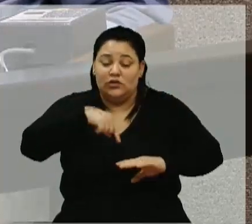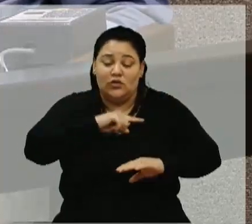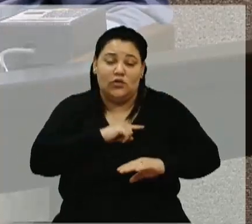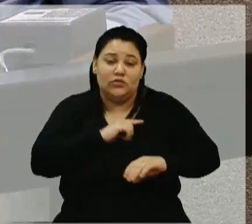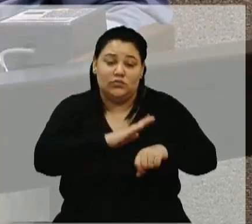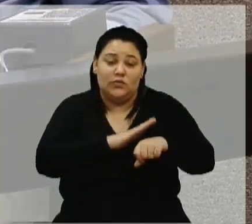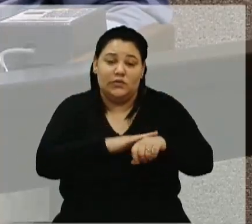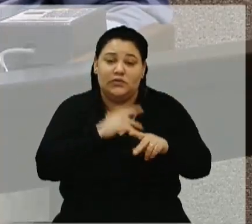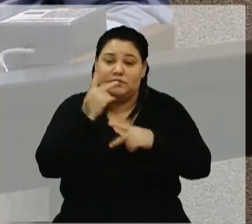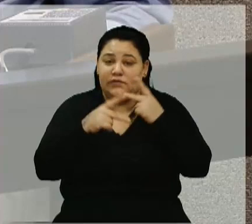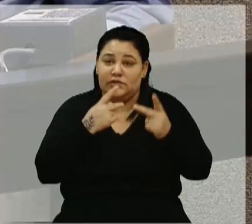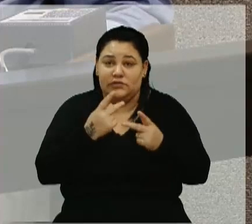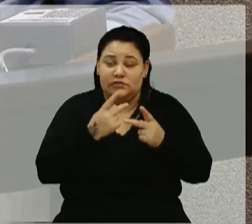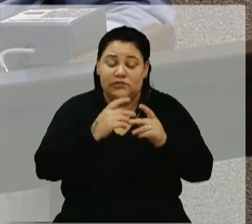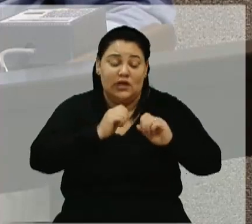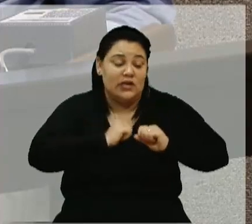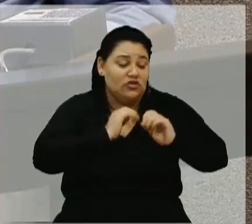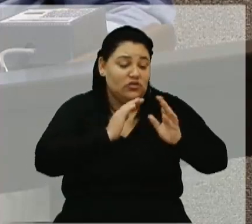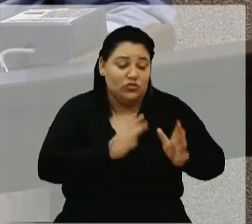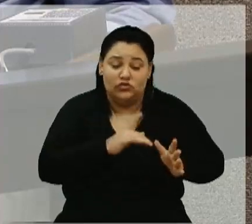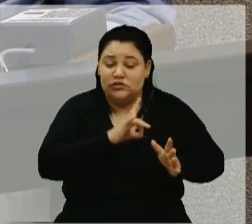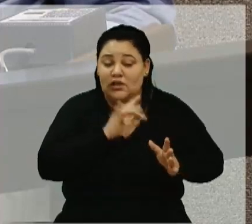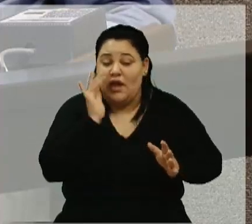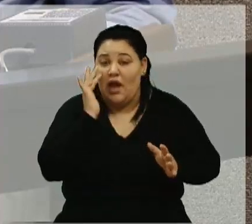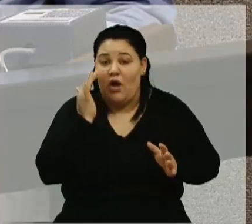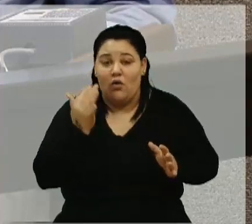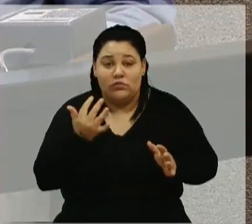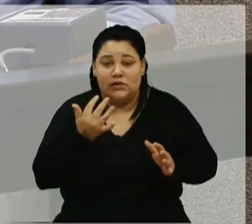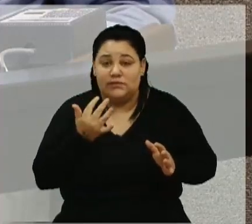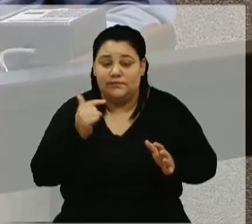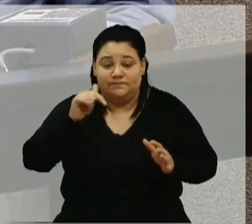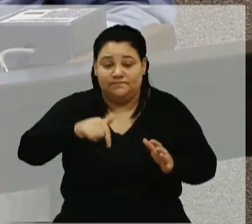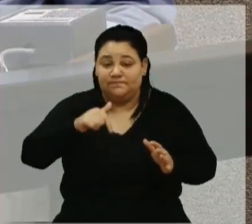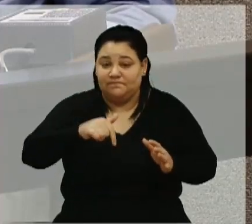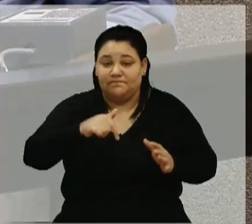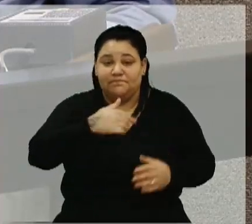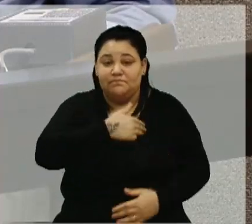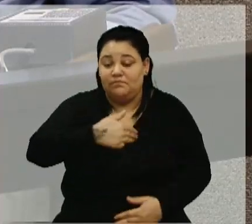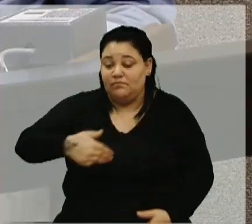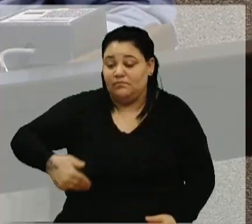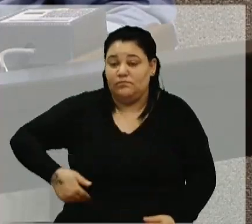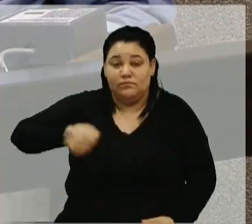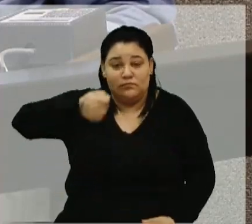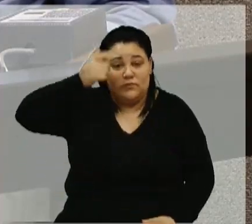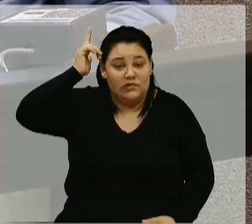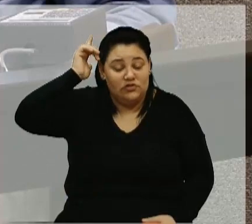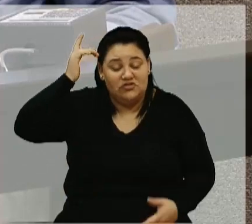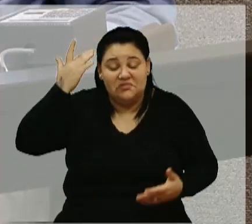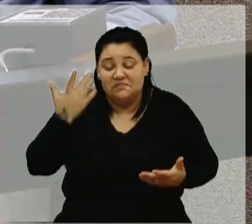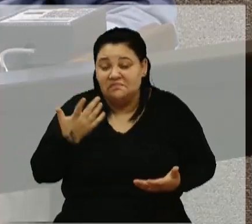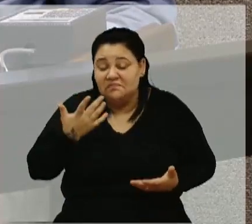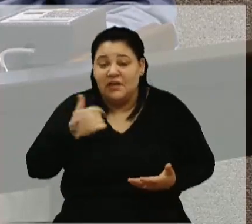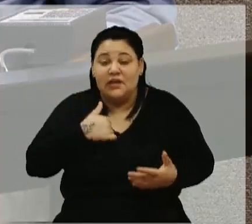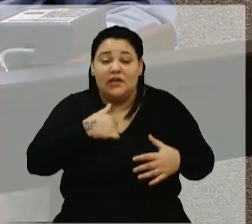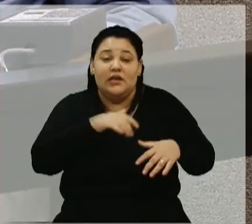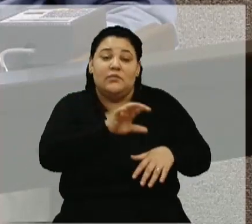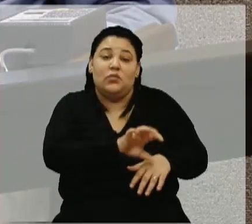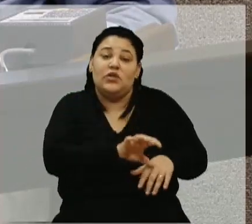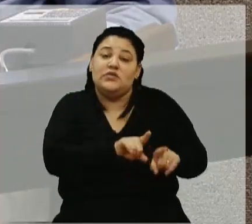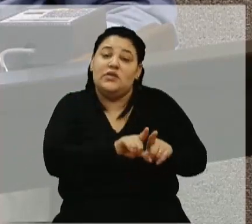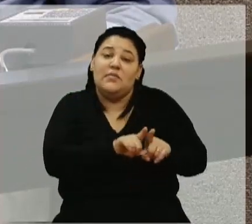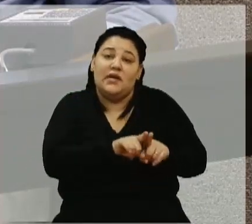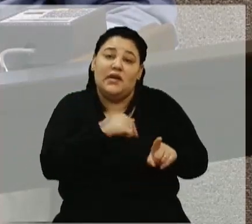a respeito das ações que têm sido colocadas por este senhor cidadão ministro Alexandre de Moraes, e por isso, então,